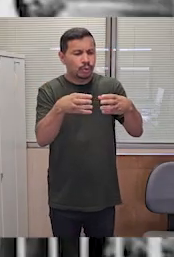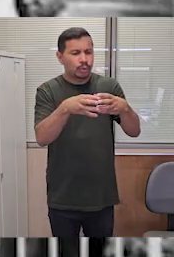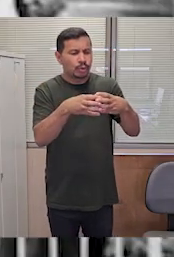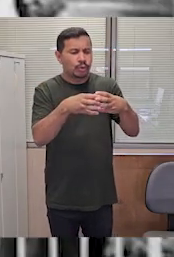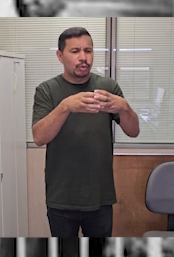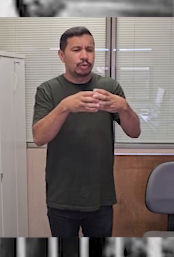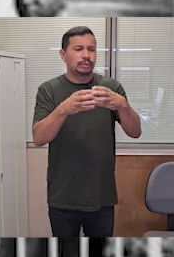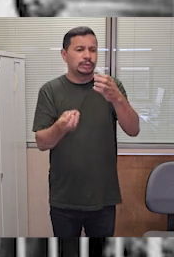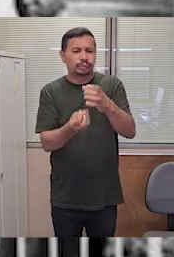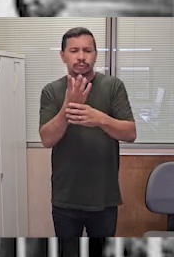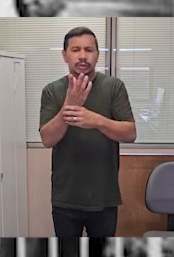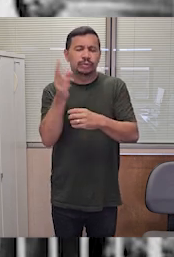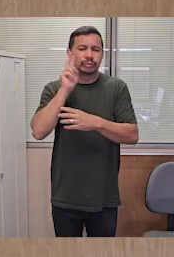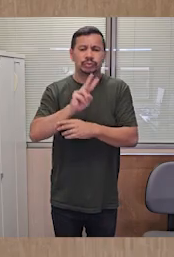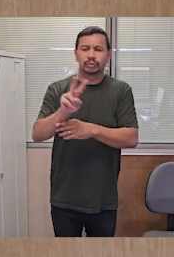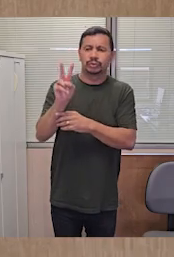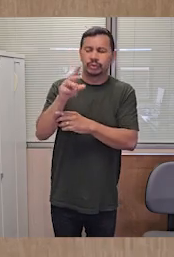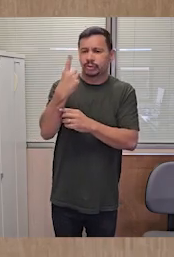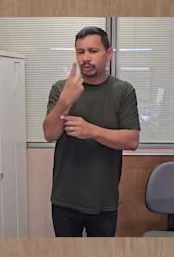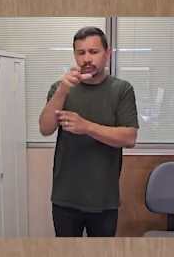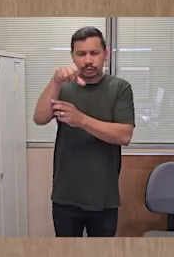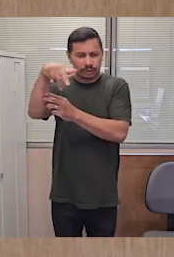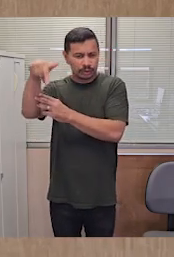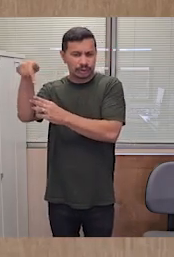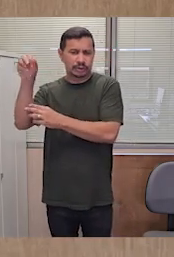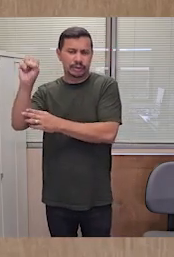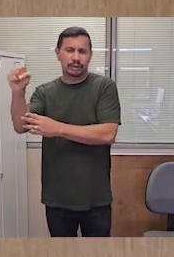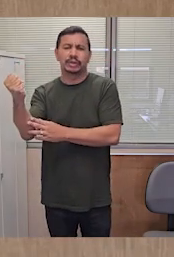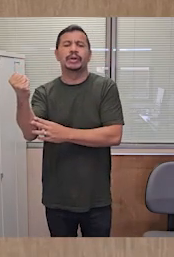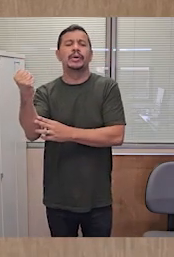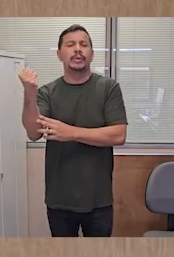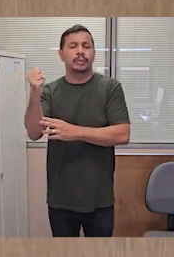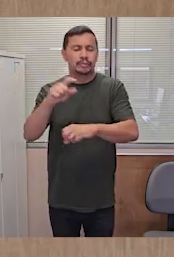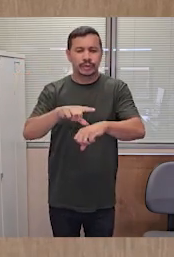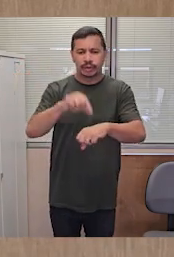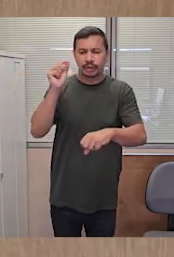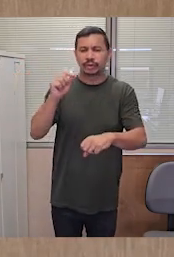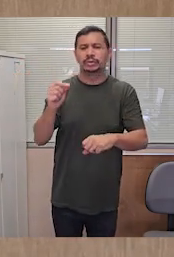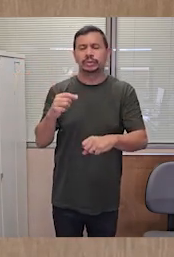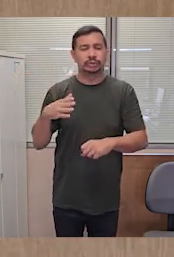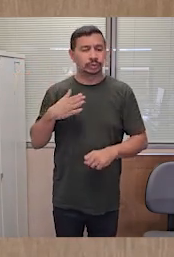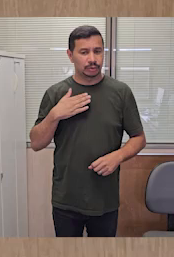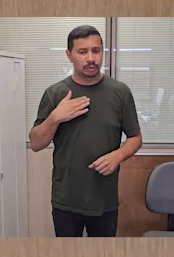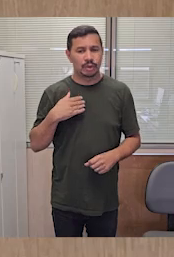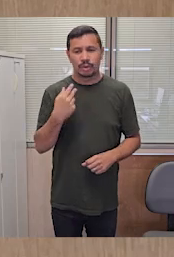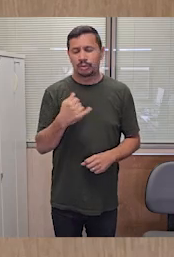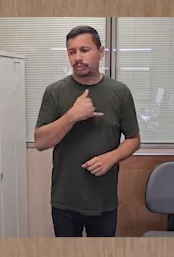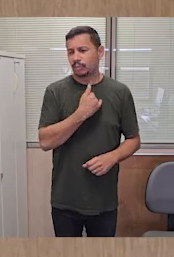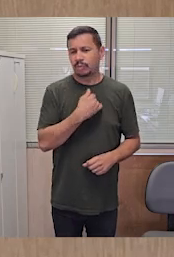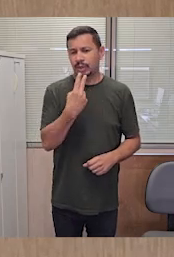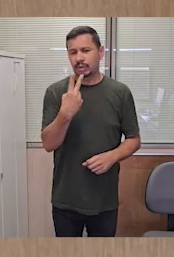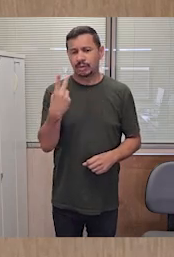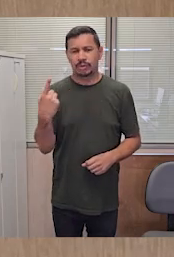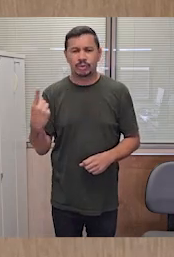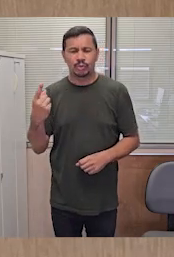que concorreu às eleições em 1978. Ele me descobriu, tá? E eu tinha 21 anos na